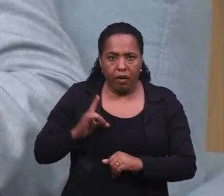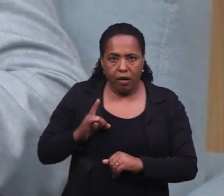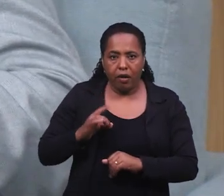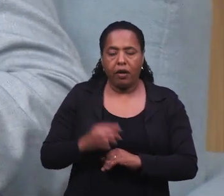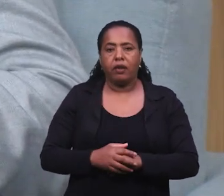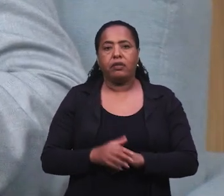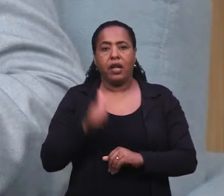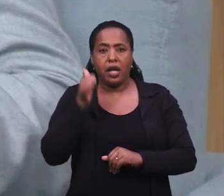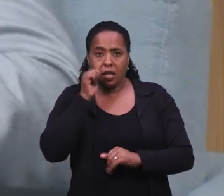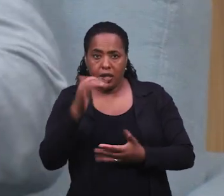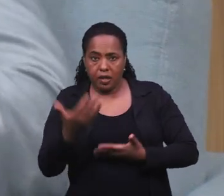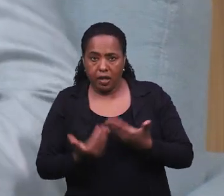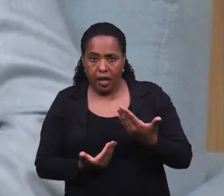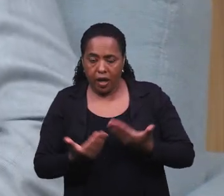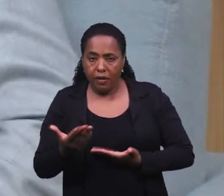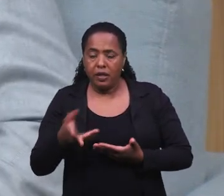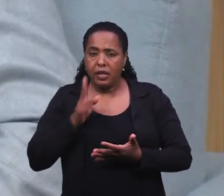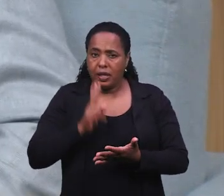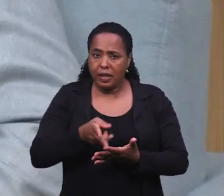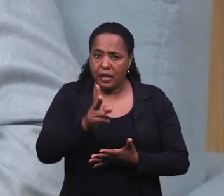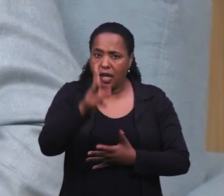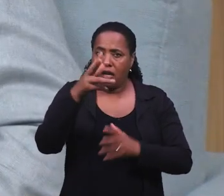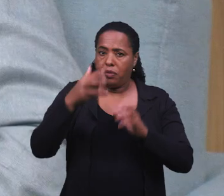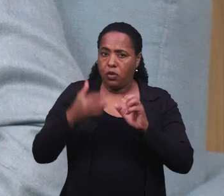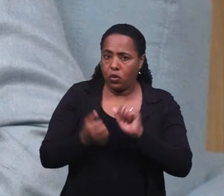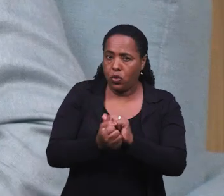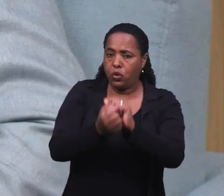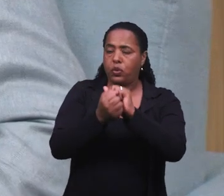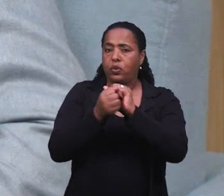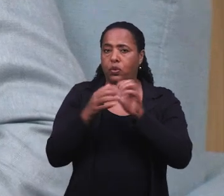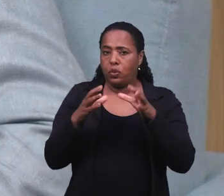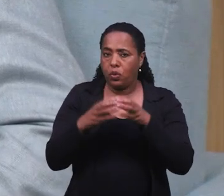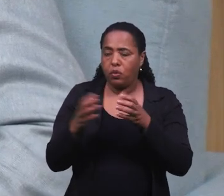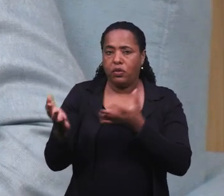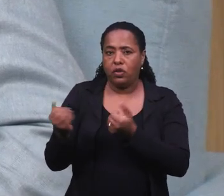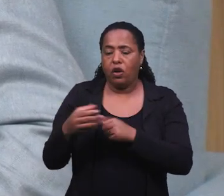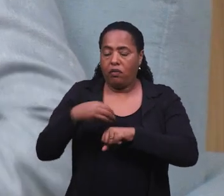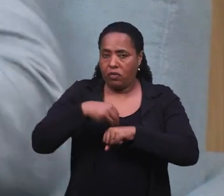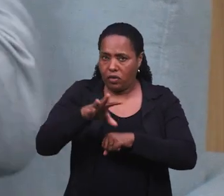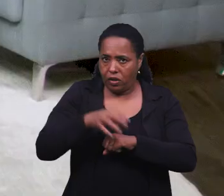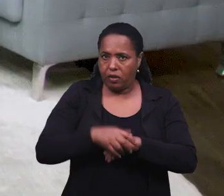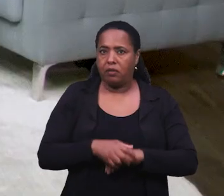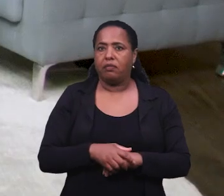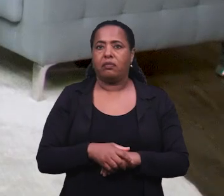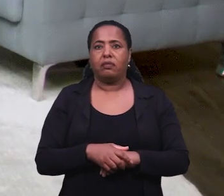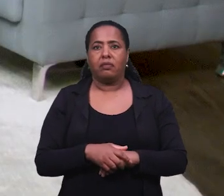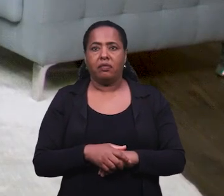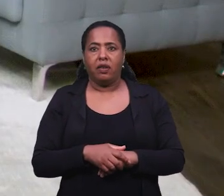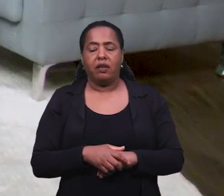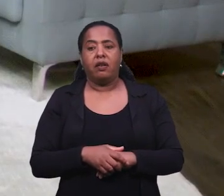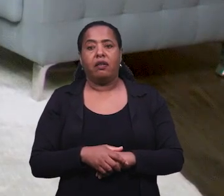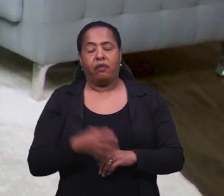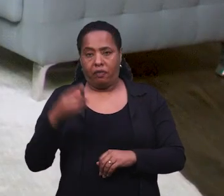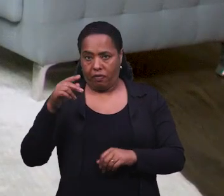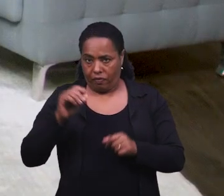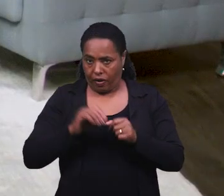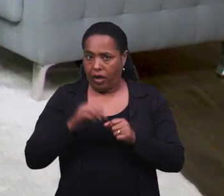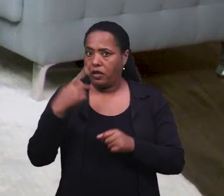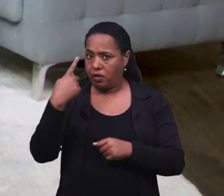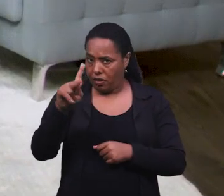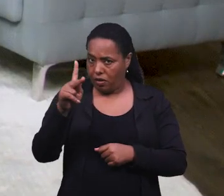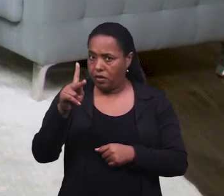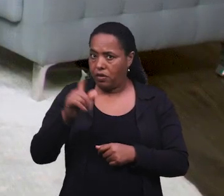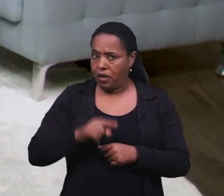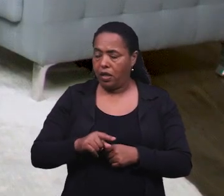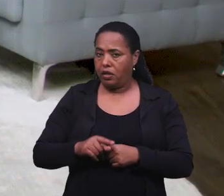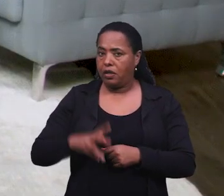momento da assistência, jovem. Senta com ele, conversa com ele. E isso tem sido muito bom. Pastor Eduardo. Pastor Abel, só rapidamente. Pois não, pode